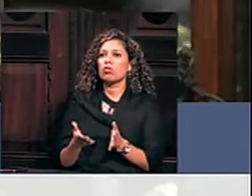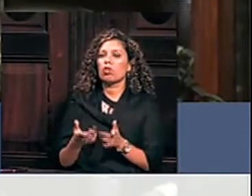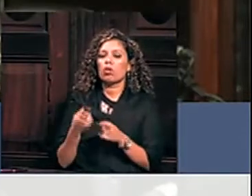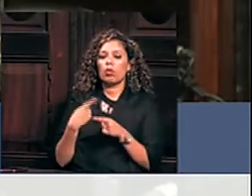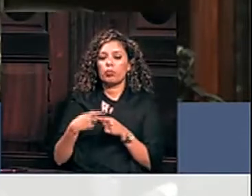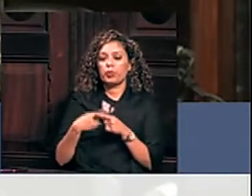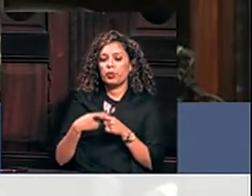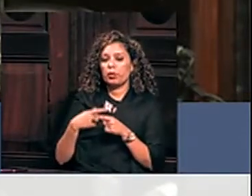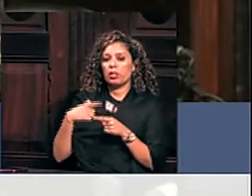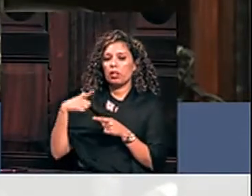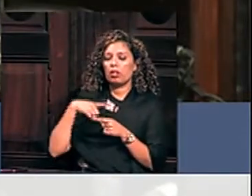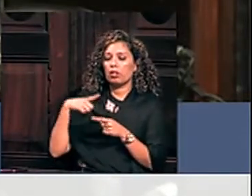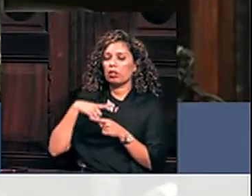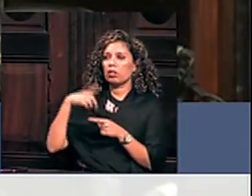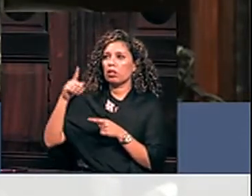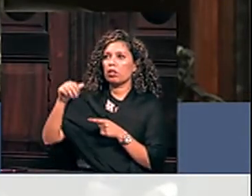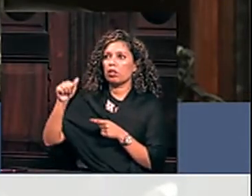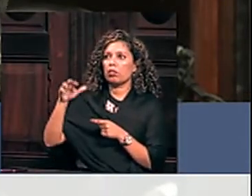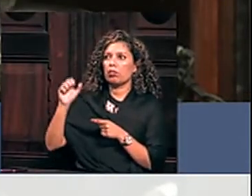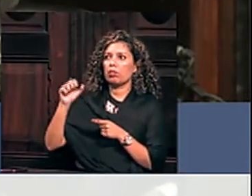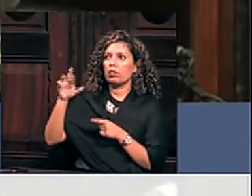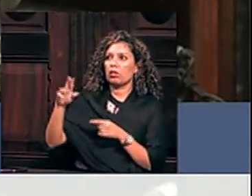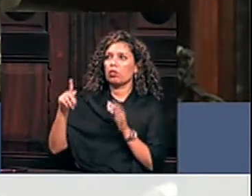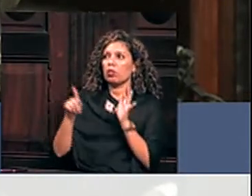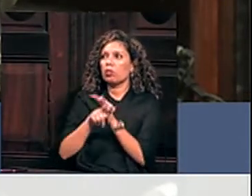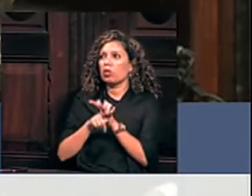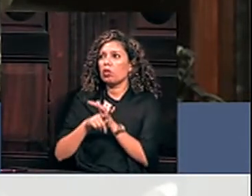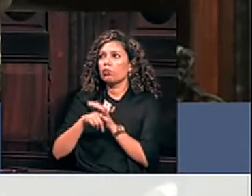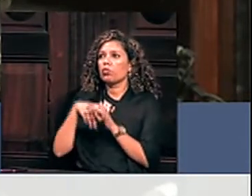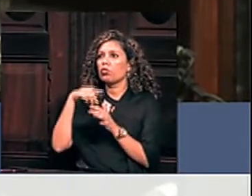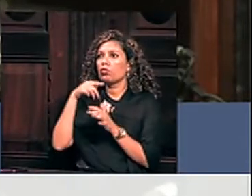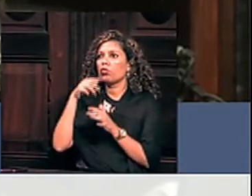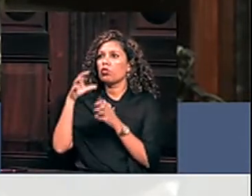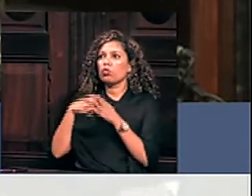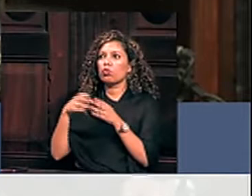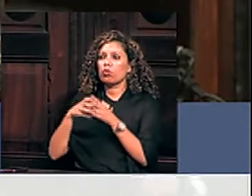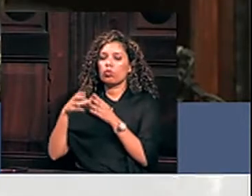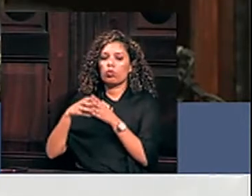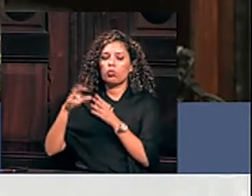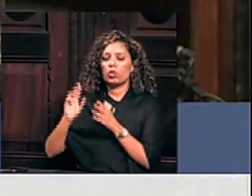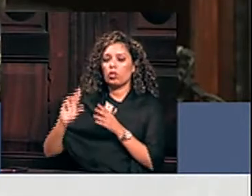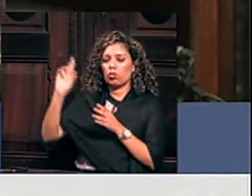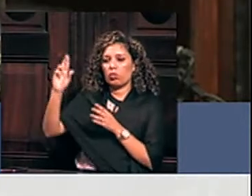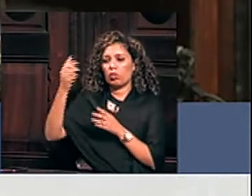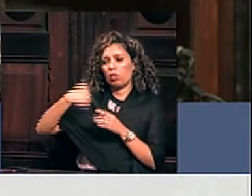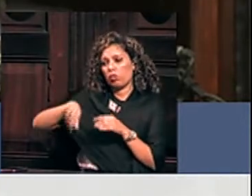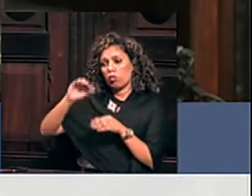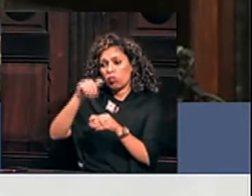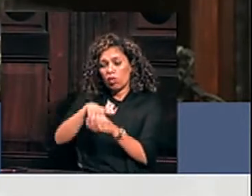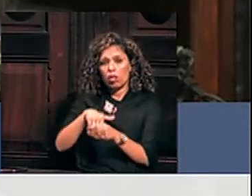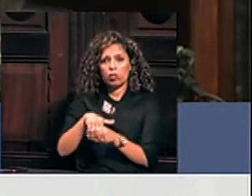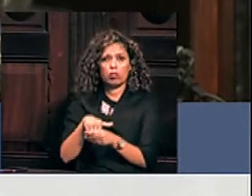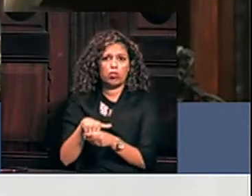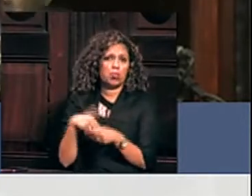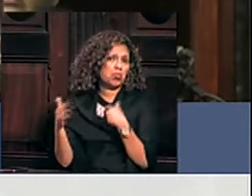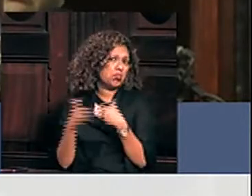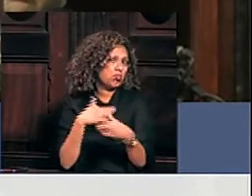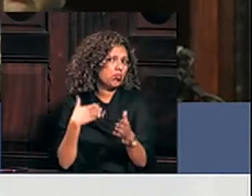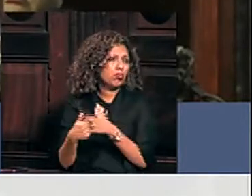de procuradores. Justamente a crítica. A gente vota, não prejudica nada. Se eles entenderem